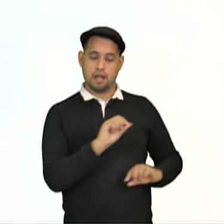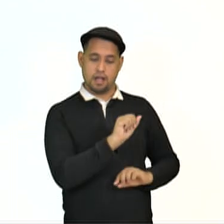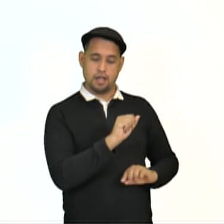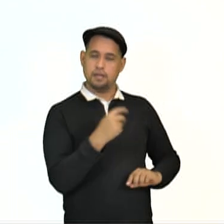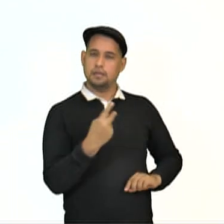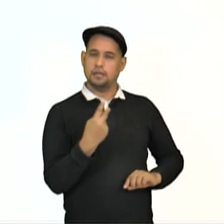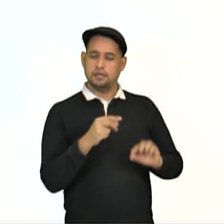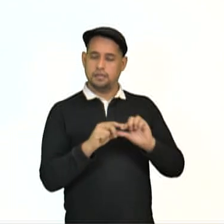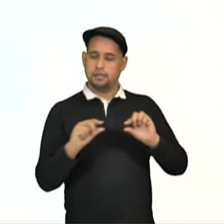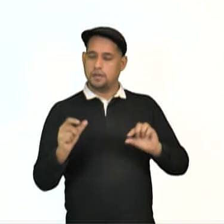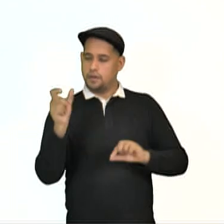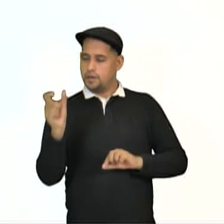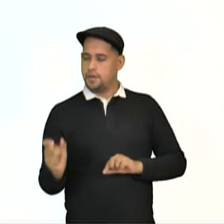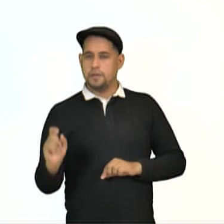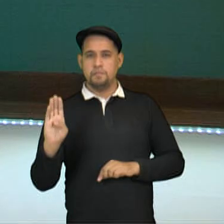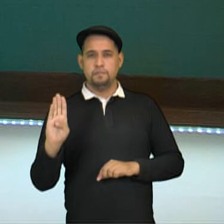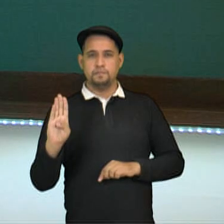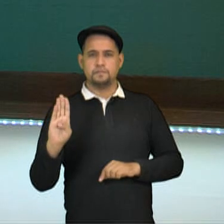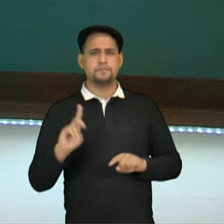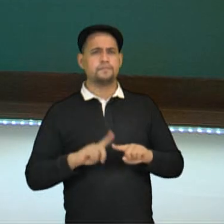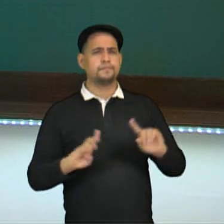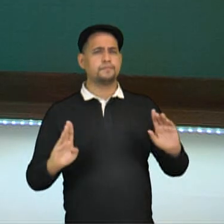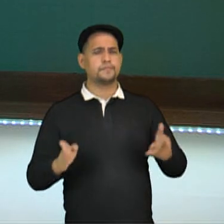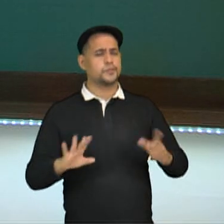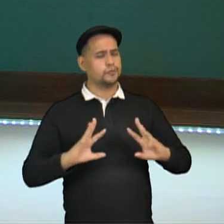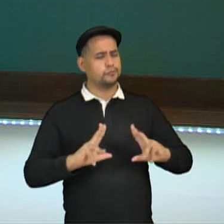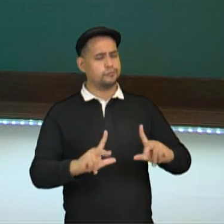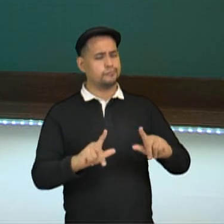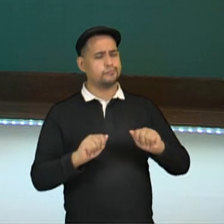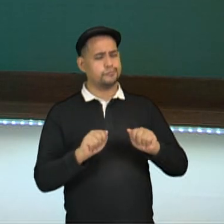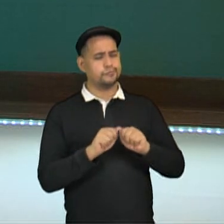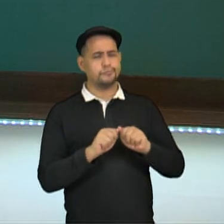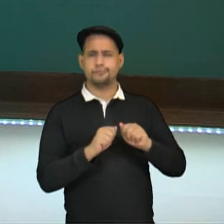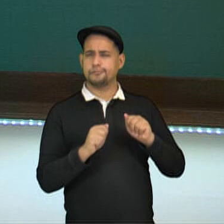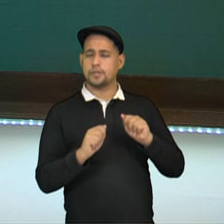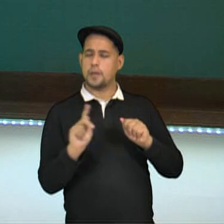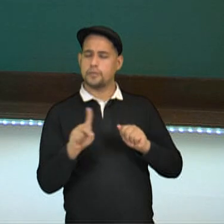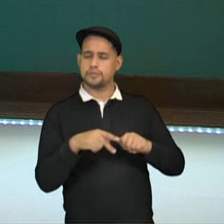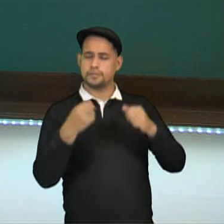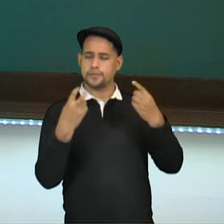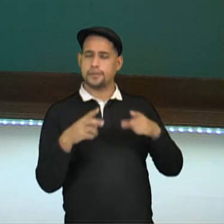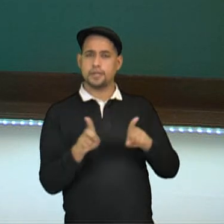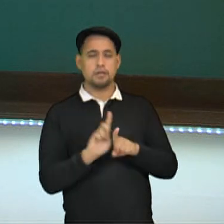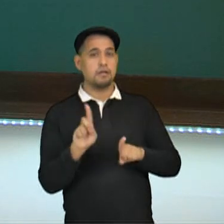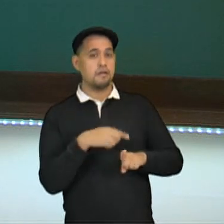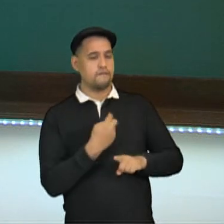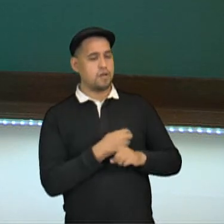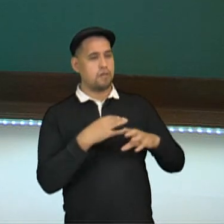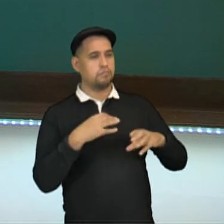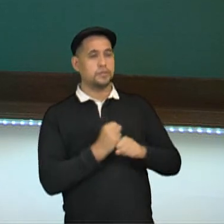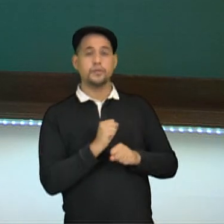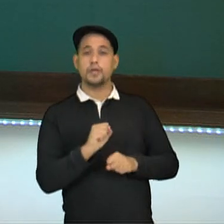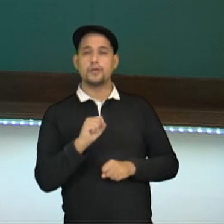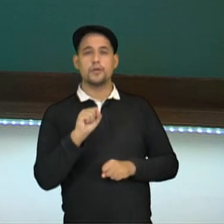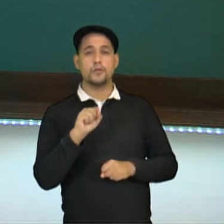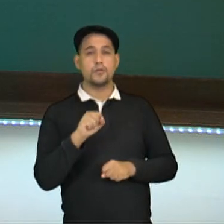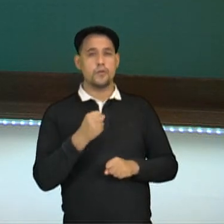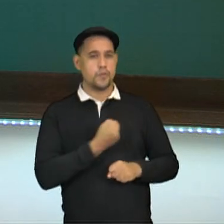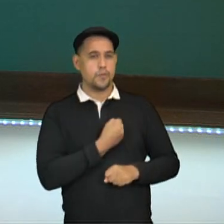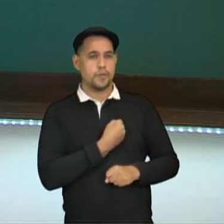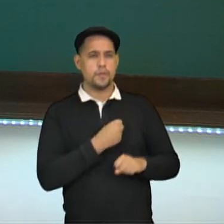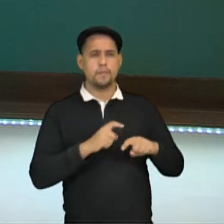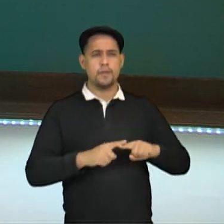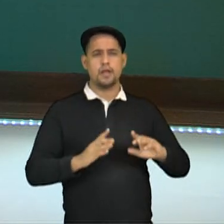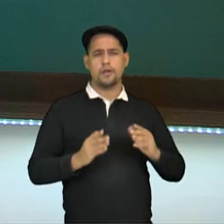pela segunda coluna de B. Então, agora, tudo que a gente falou aqui, tudo que a prof falou, a gente vai colocar aí em números. Então,